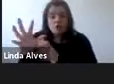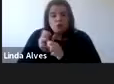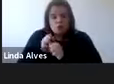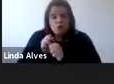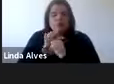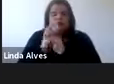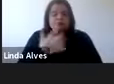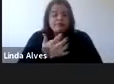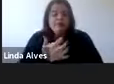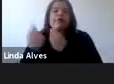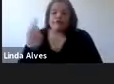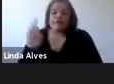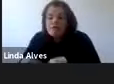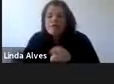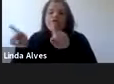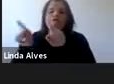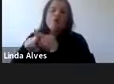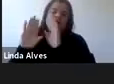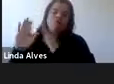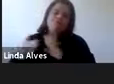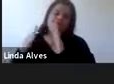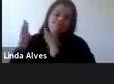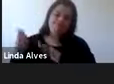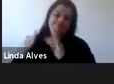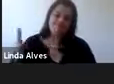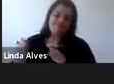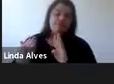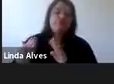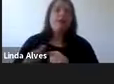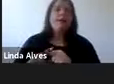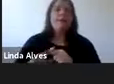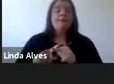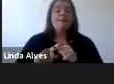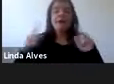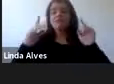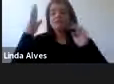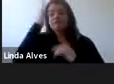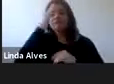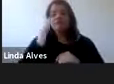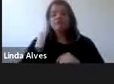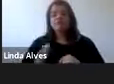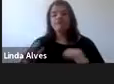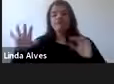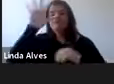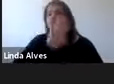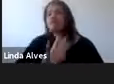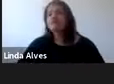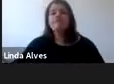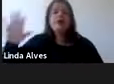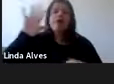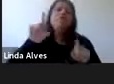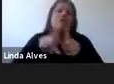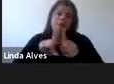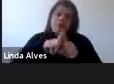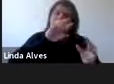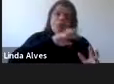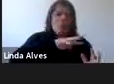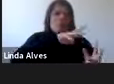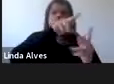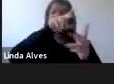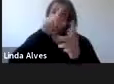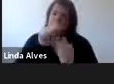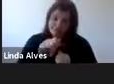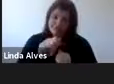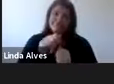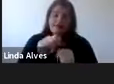continuasse, certo? Só que isso aconteceu no Brasil todo e no mundo como um todo, como você disse. E aí, isso trouxe também uma crise